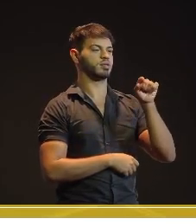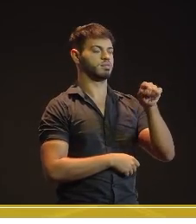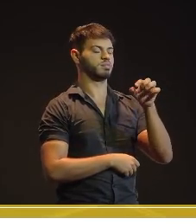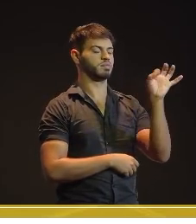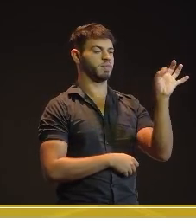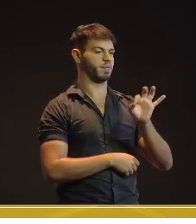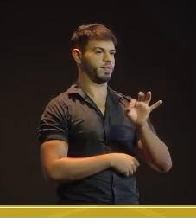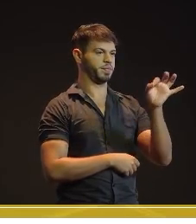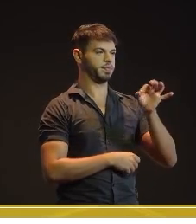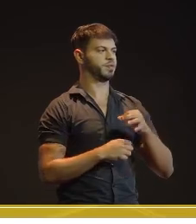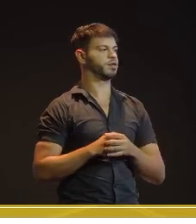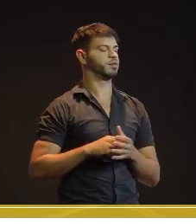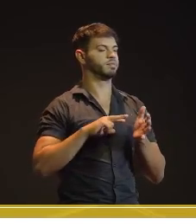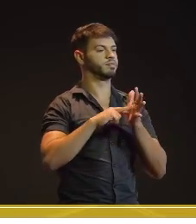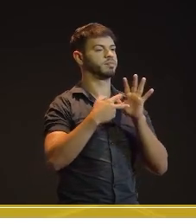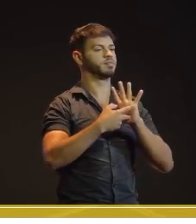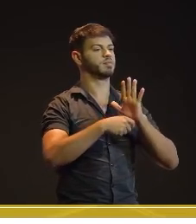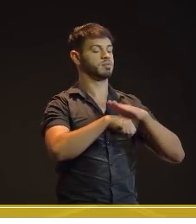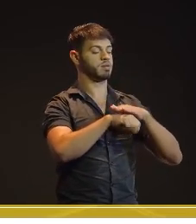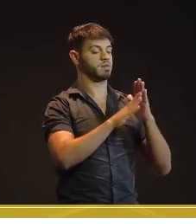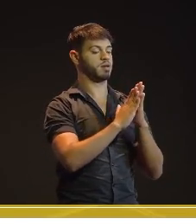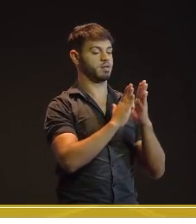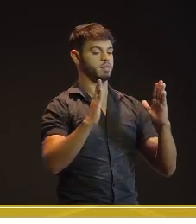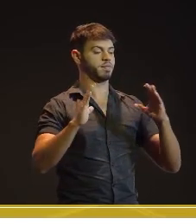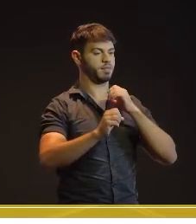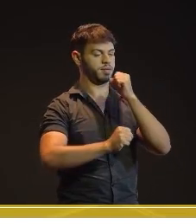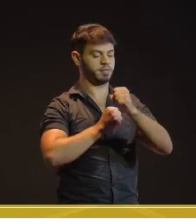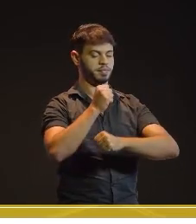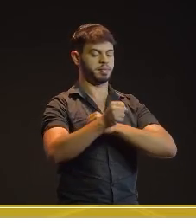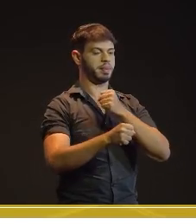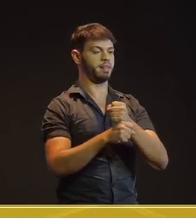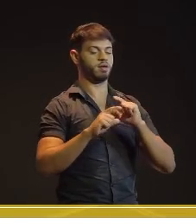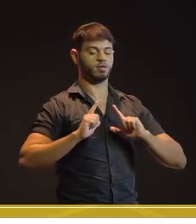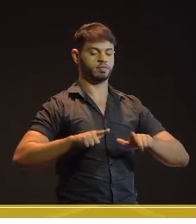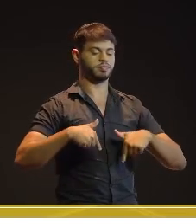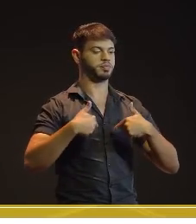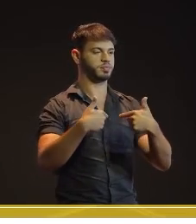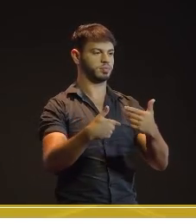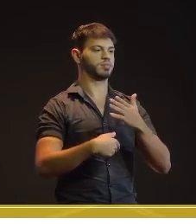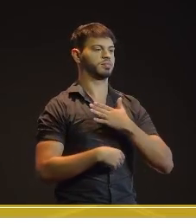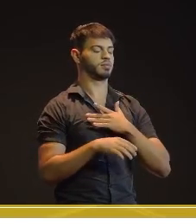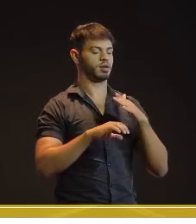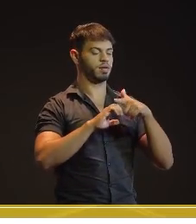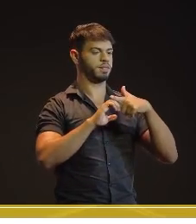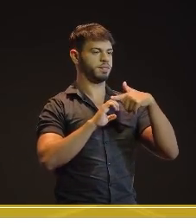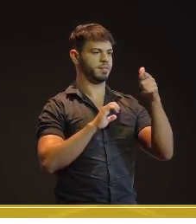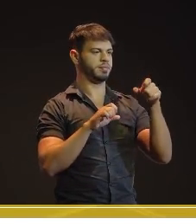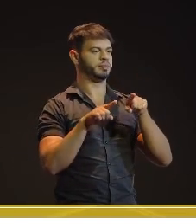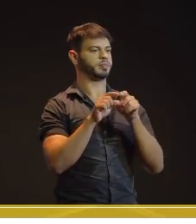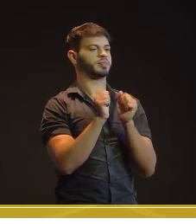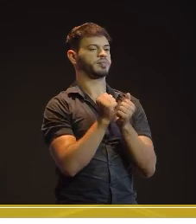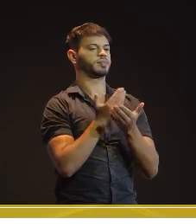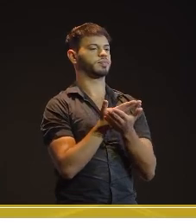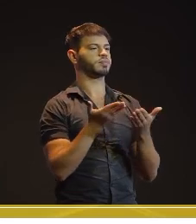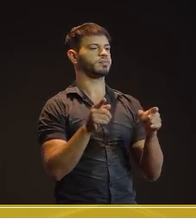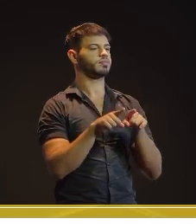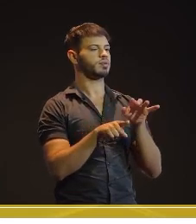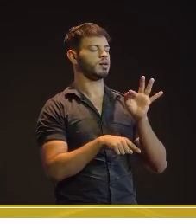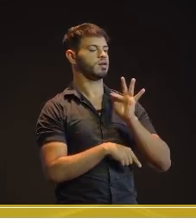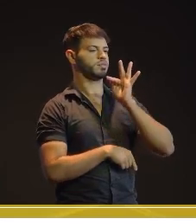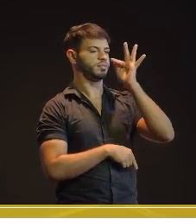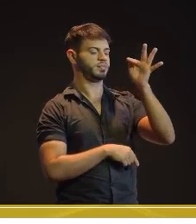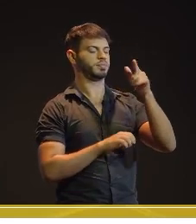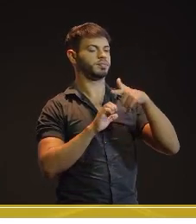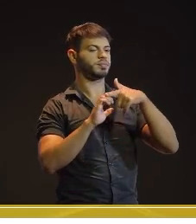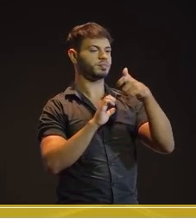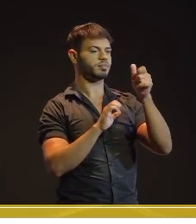97,7%. Ou seja, durante o ano, o desafio meu como empresa de OEM, de vocês como futuras empresas de operação